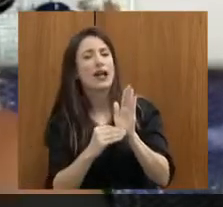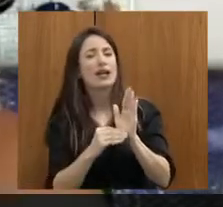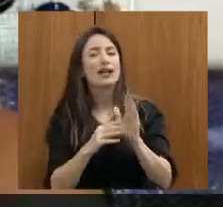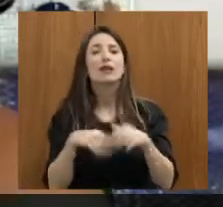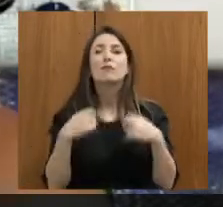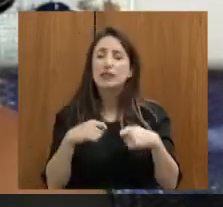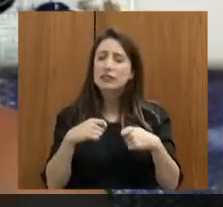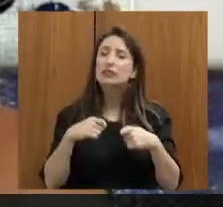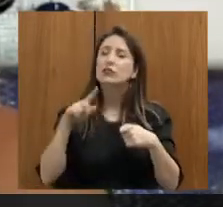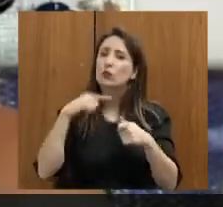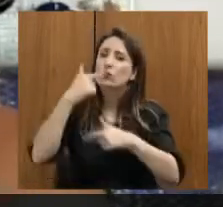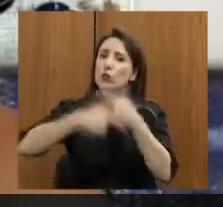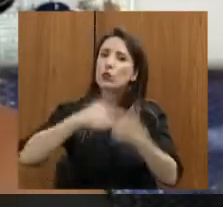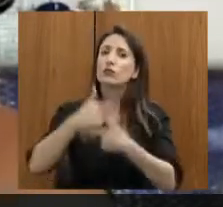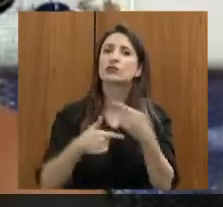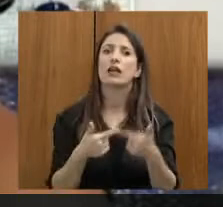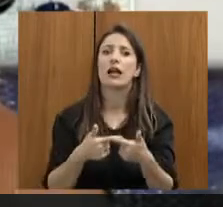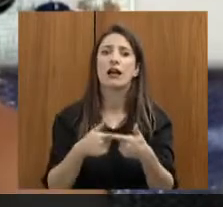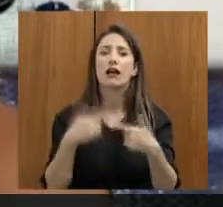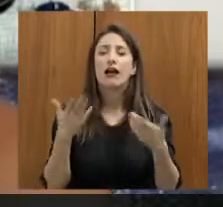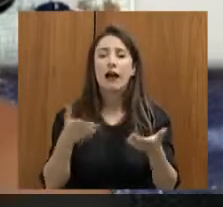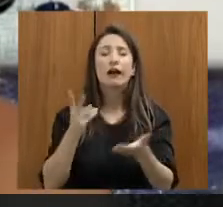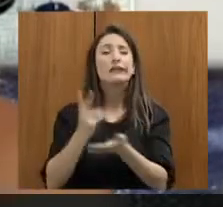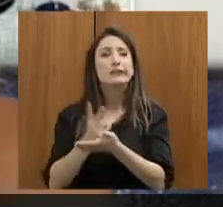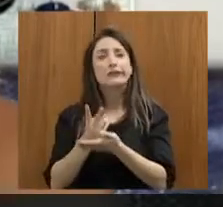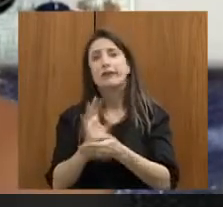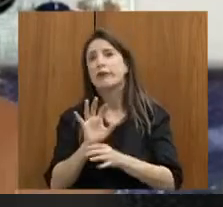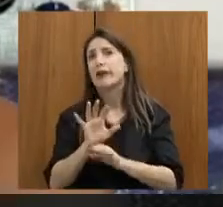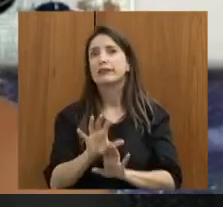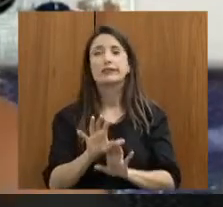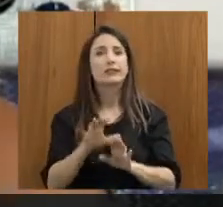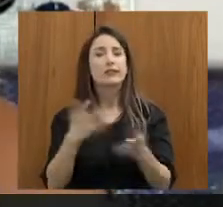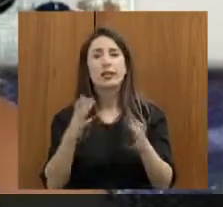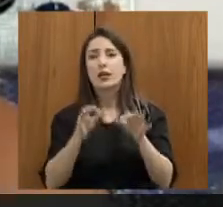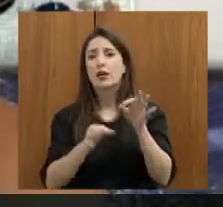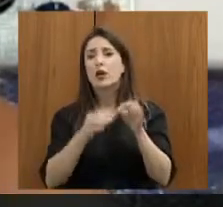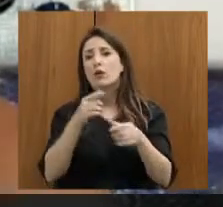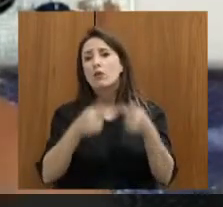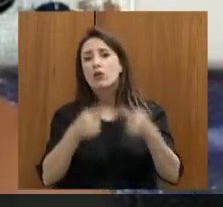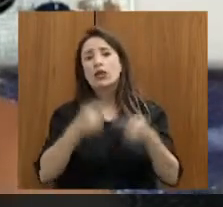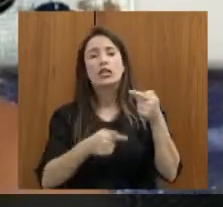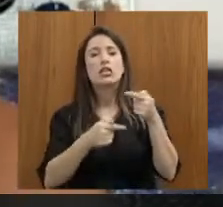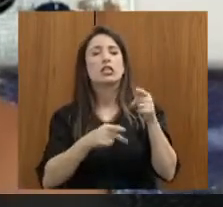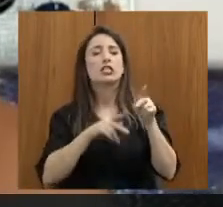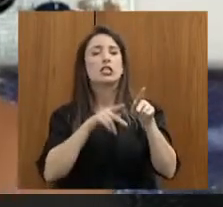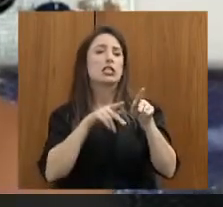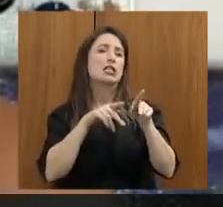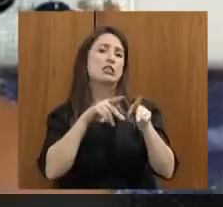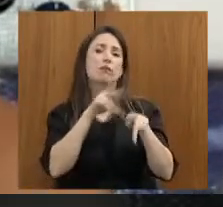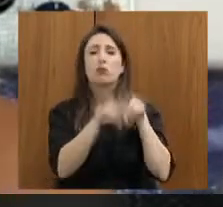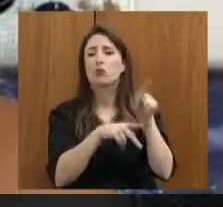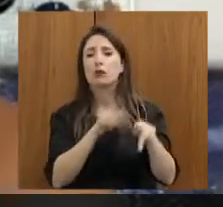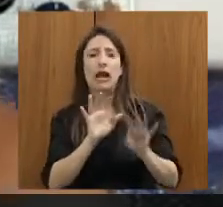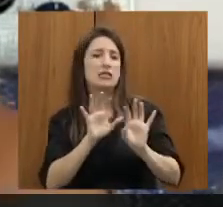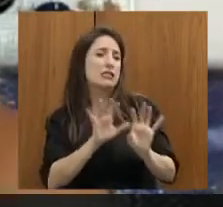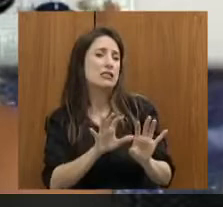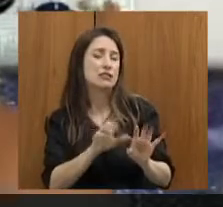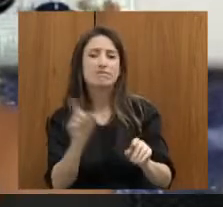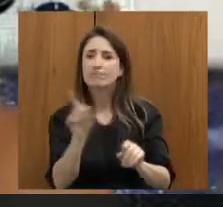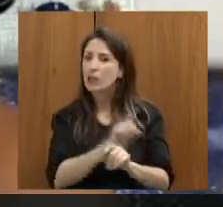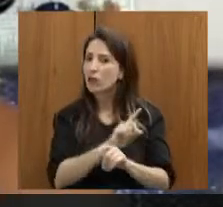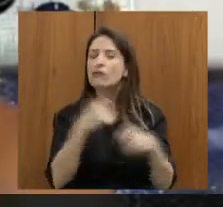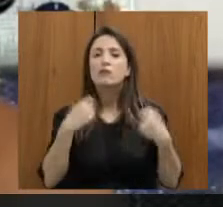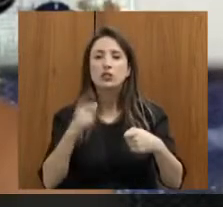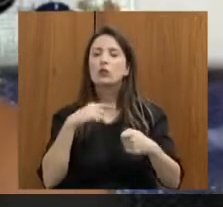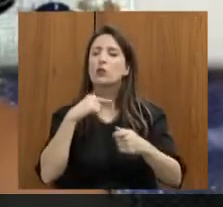assim que a sinta as políticas públicas incidem sobre os bens culturais sobre as políticas culturais e dá não dá mais né a gente já percebeu